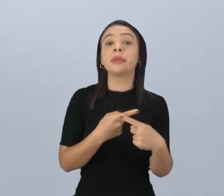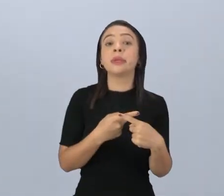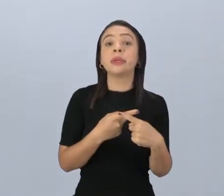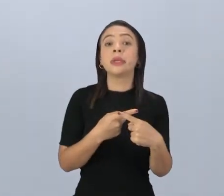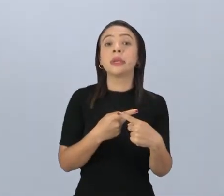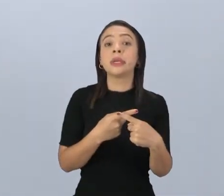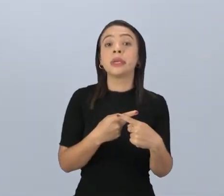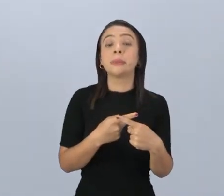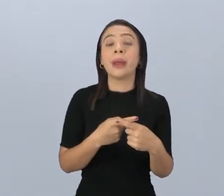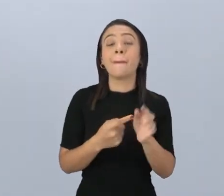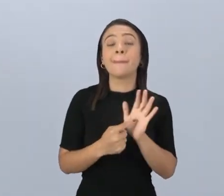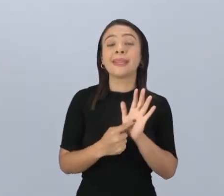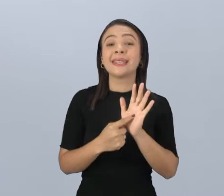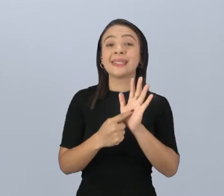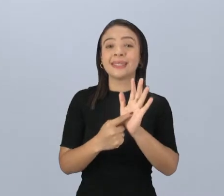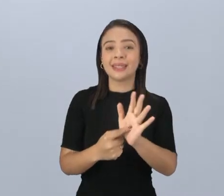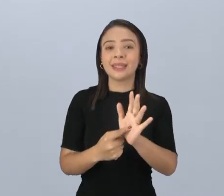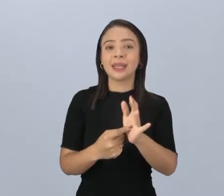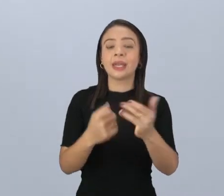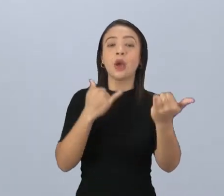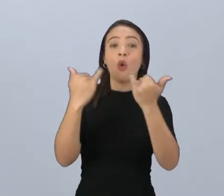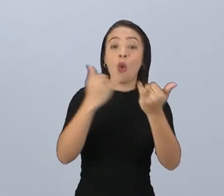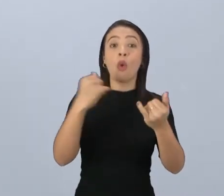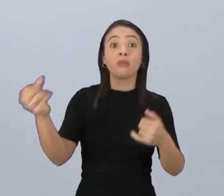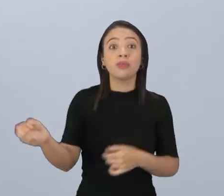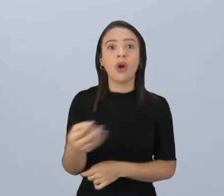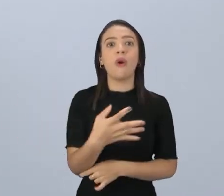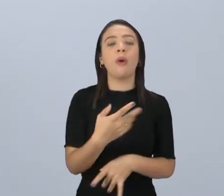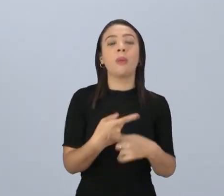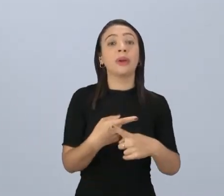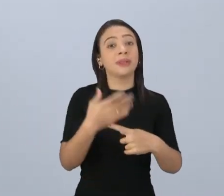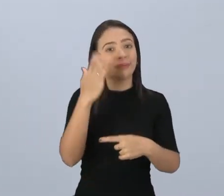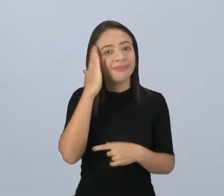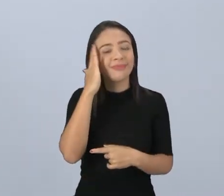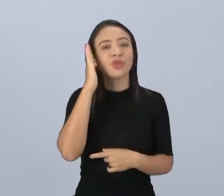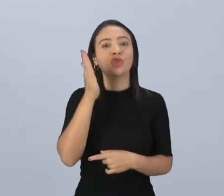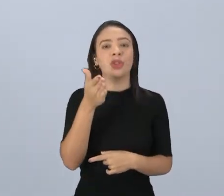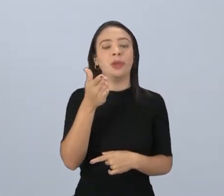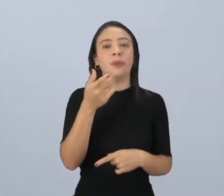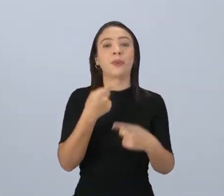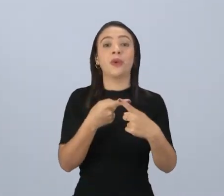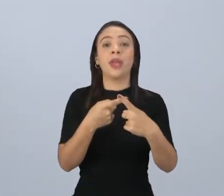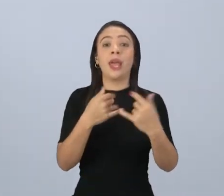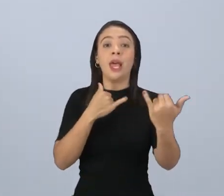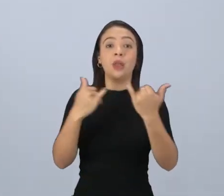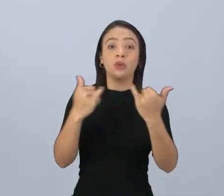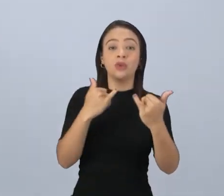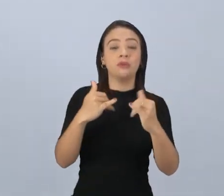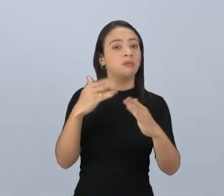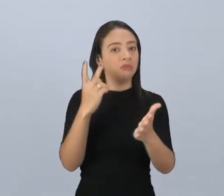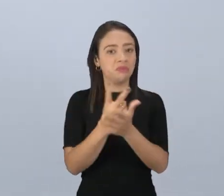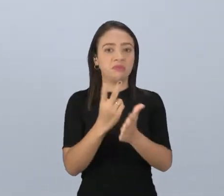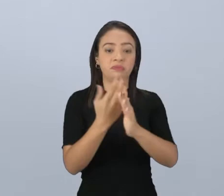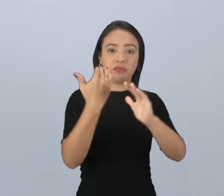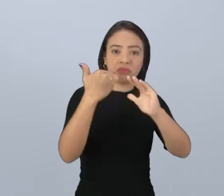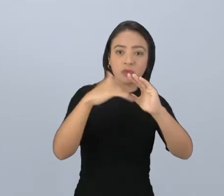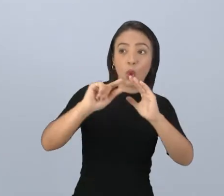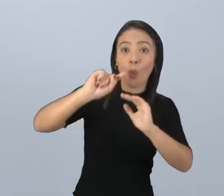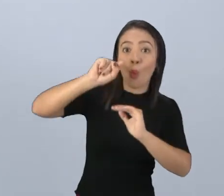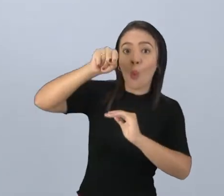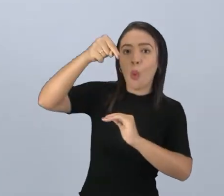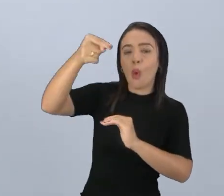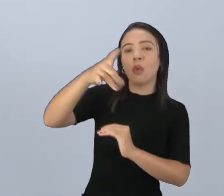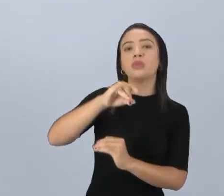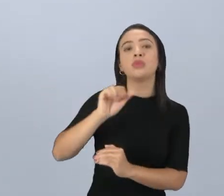aspecto de atualidade da notícia, pois todos nós sabemos que as notícias, elas são publicadas no outro